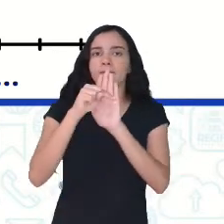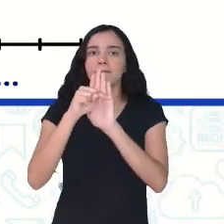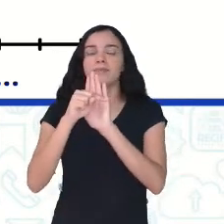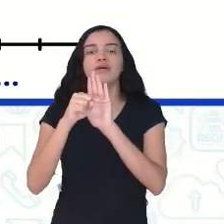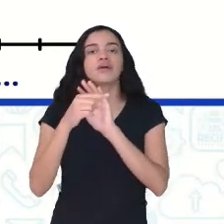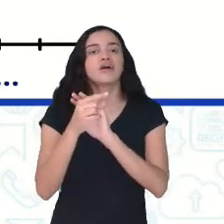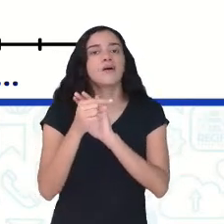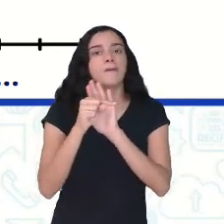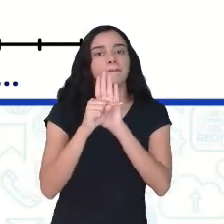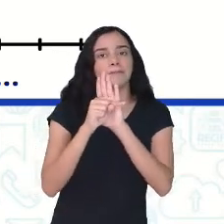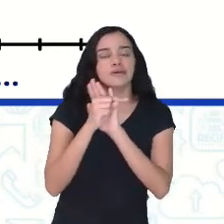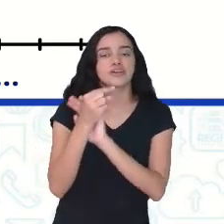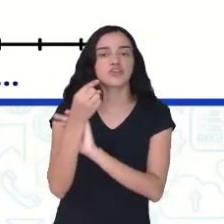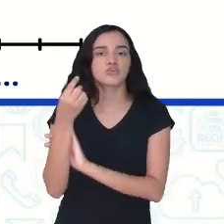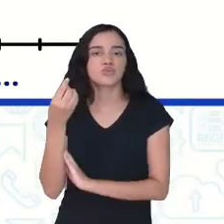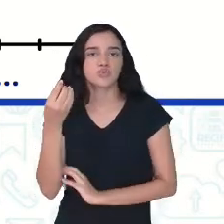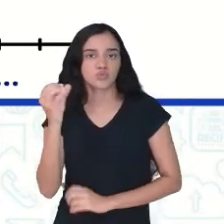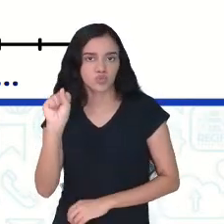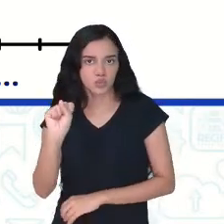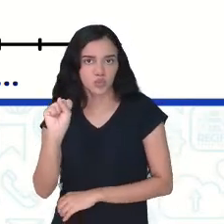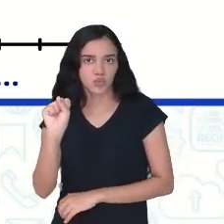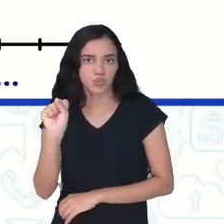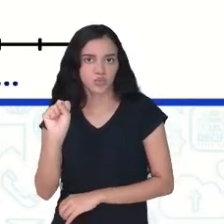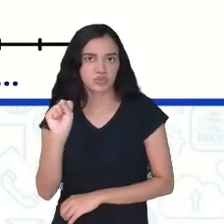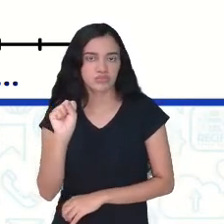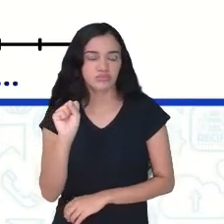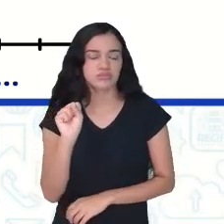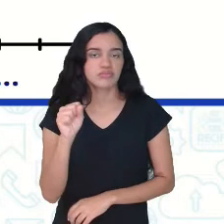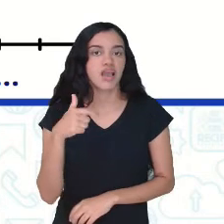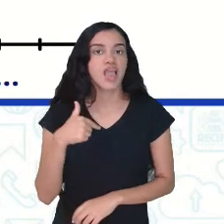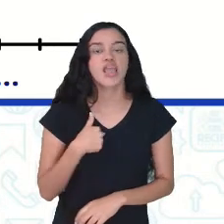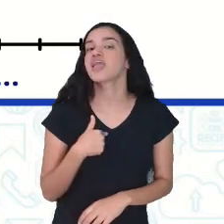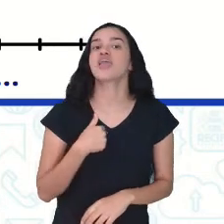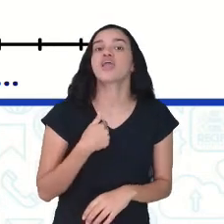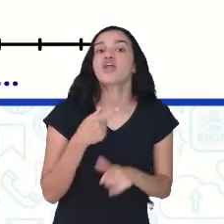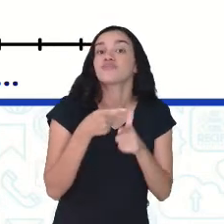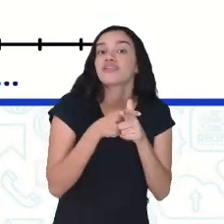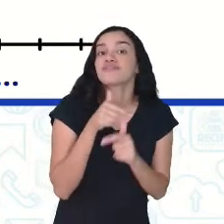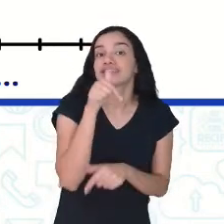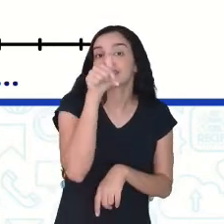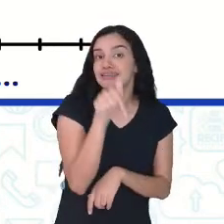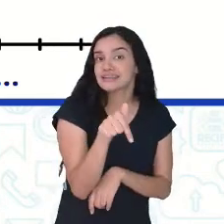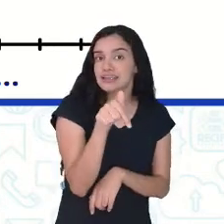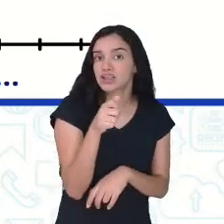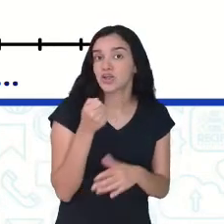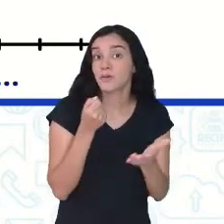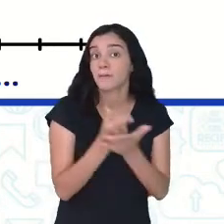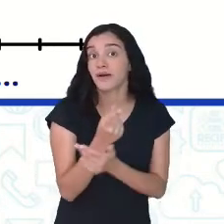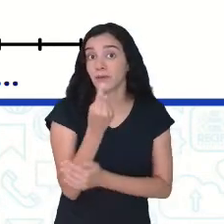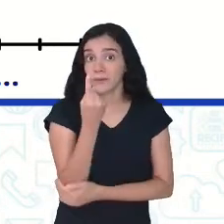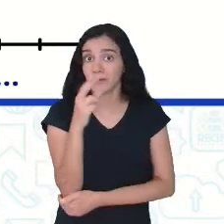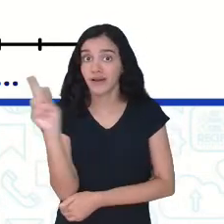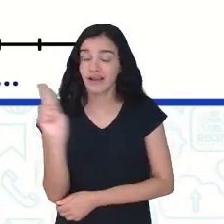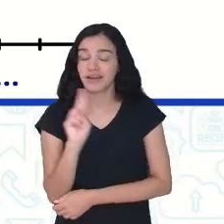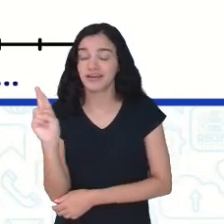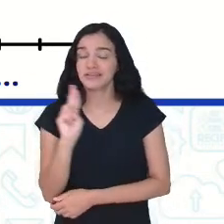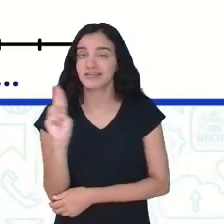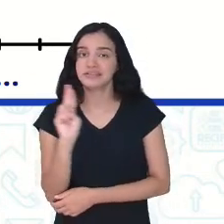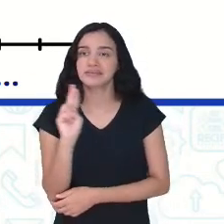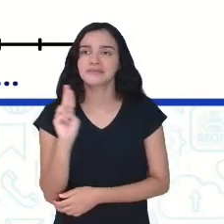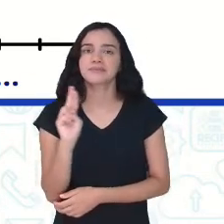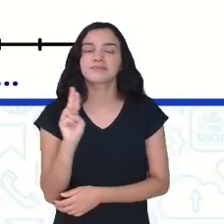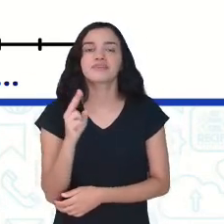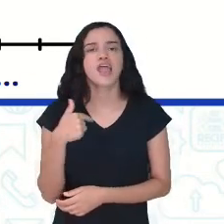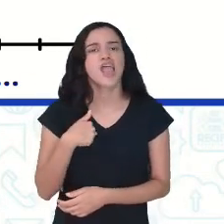Ó, se eu tenho R$1 e vou ficar devendo 8, na verdade eu vou ficar devendo 7, né? Porque eu pago logo R$1. E eu de cima, eu